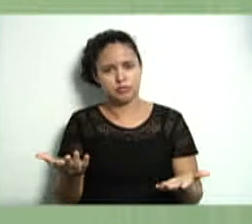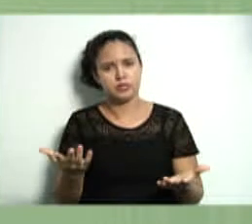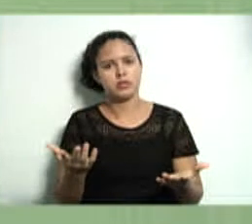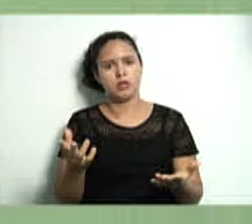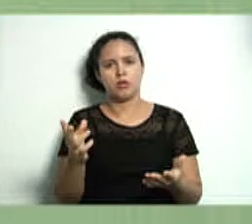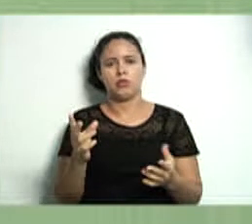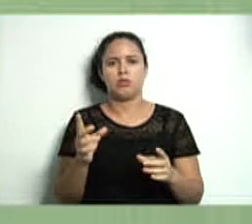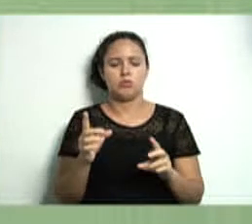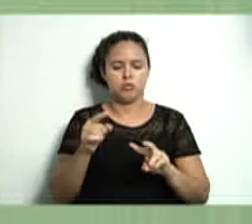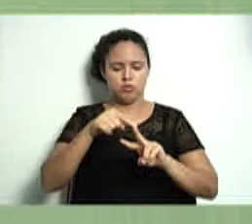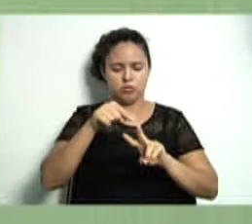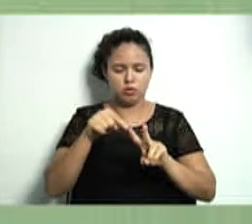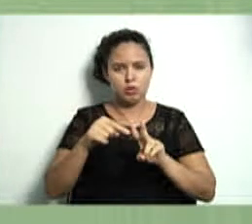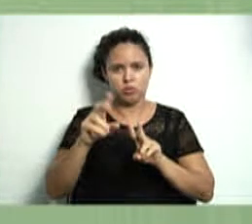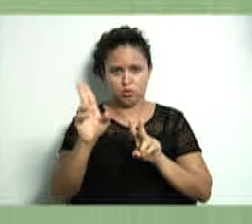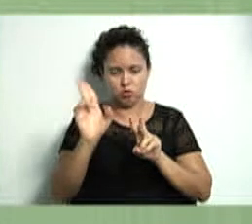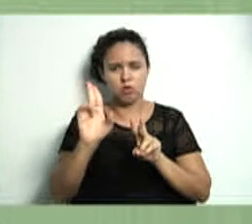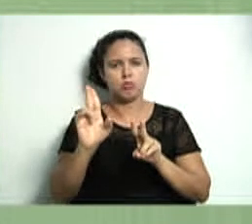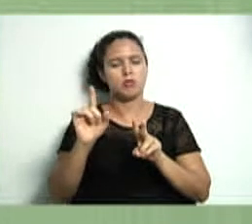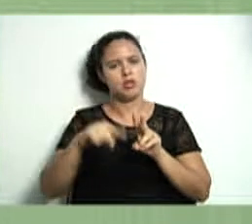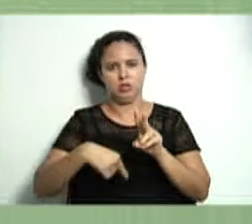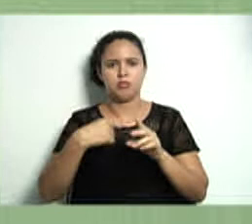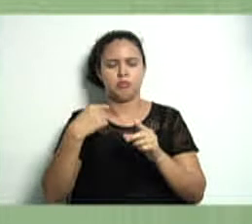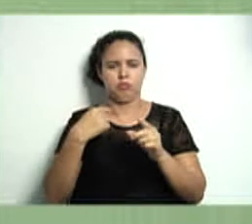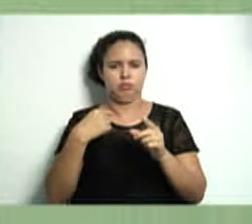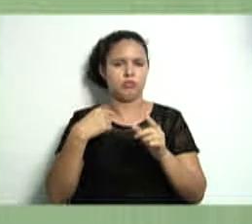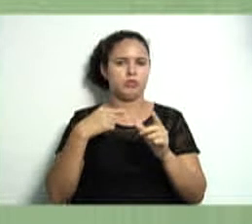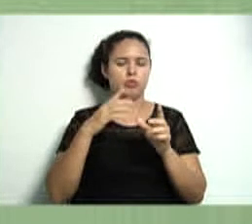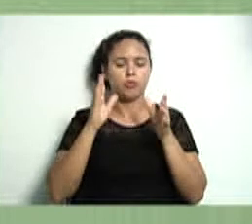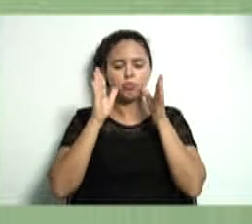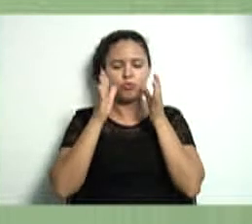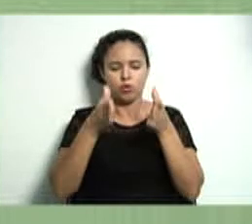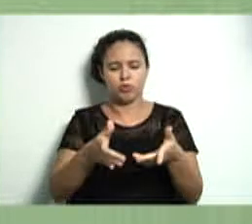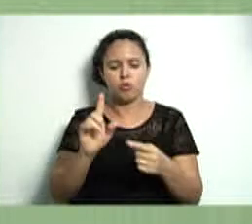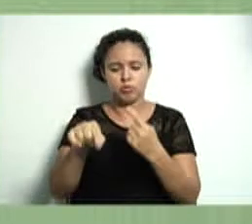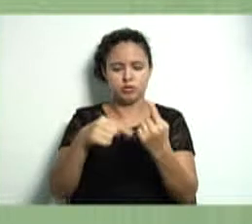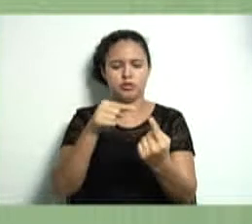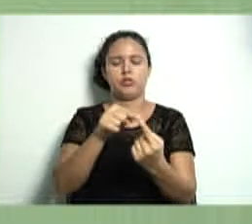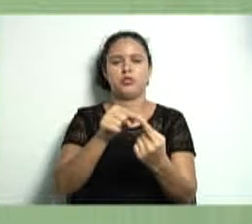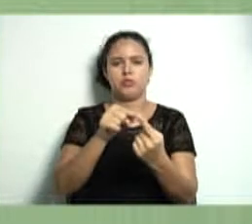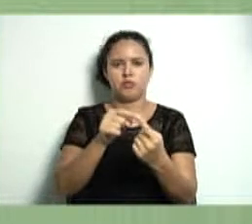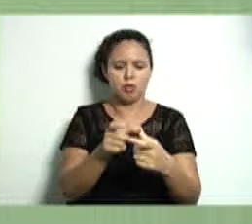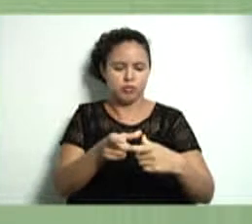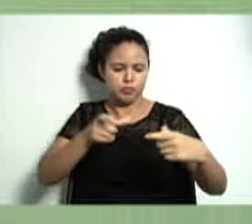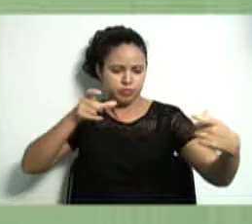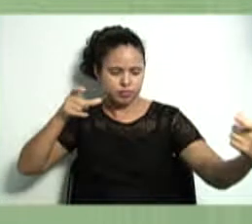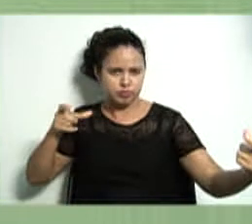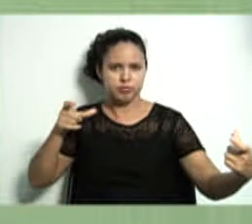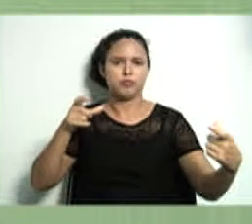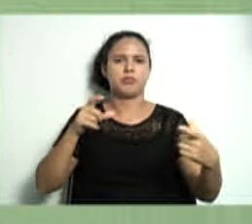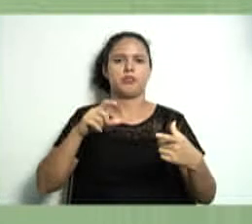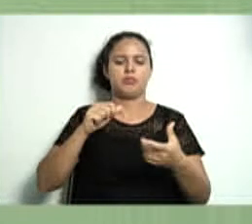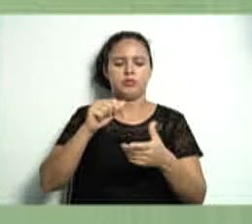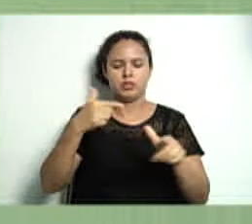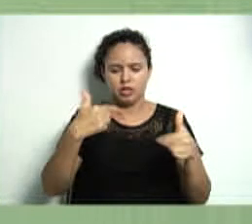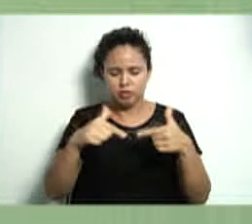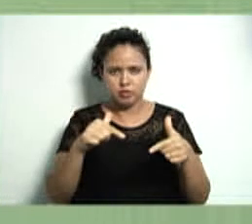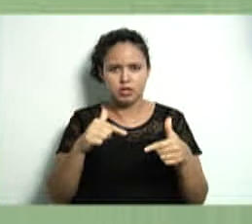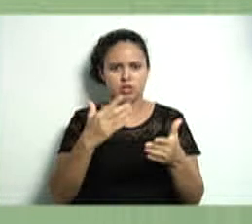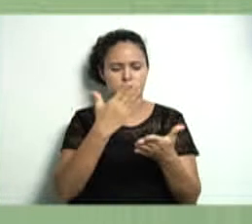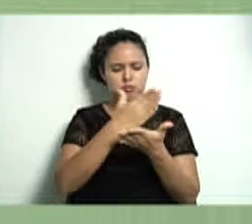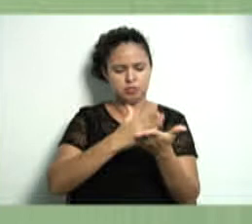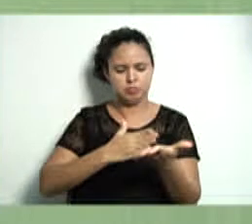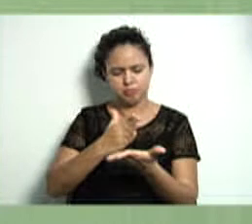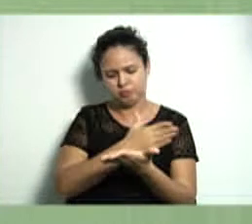ao aumento da produtividade com o uso mais adequado de horas trabalhadas, com a divisão das